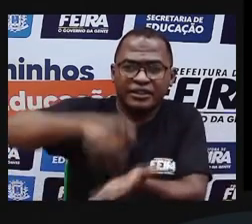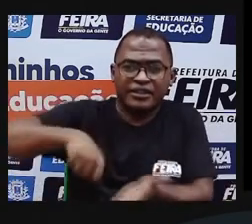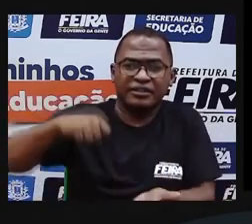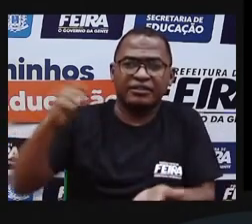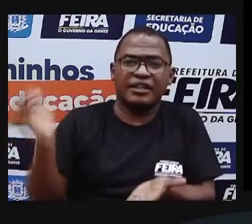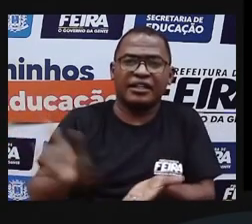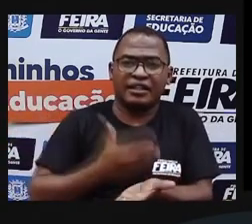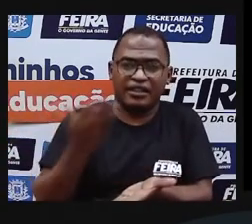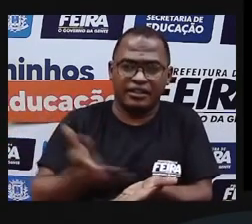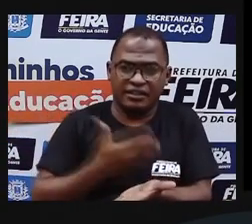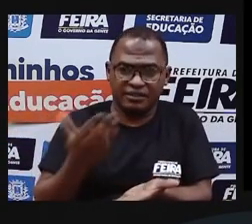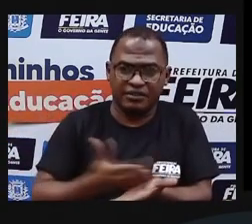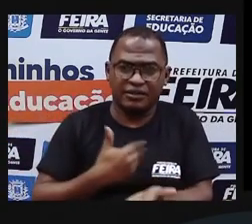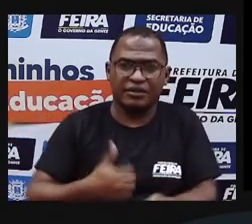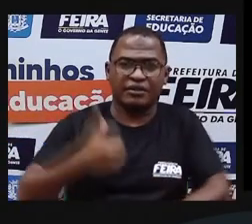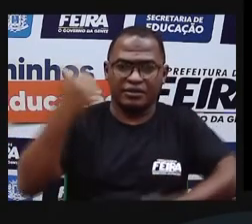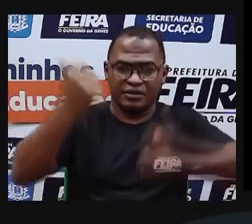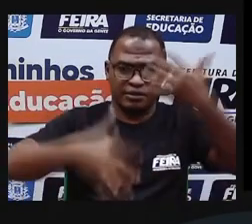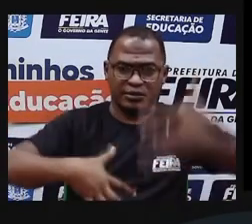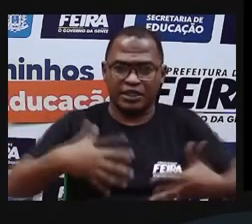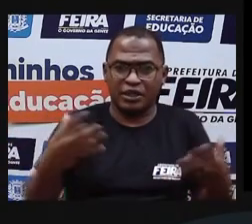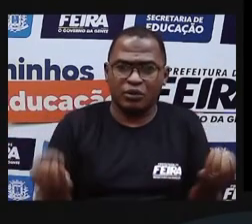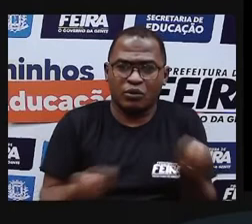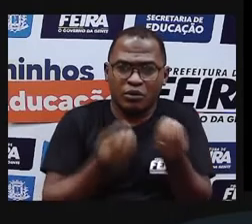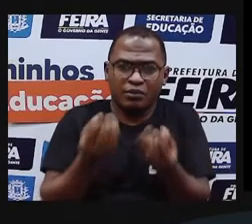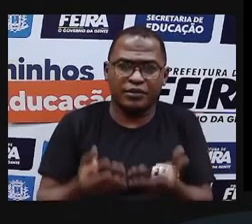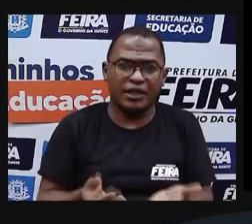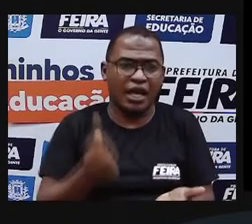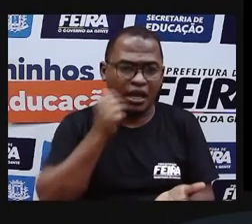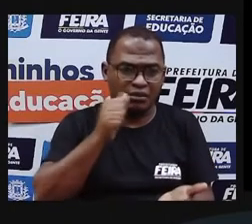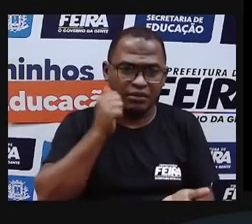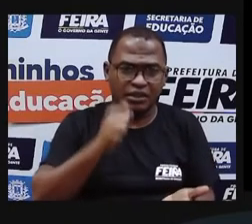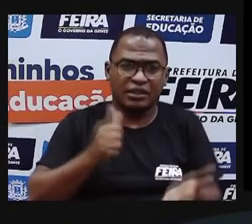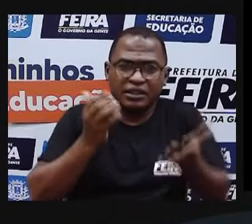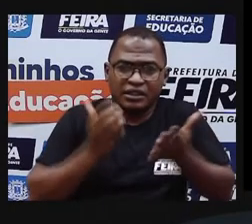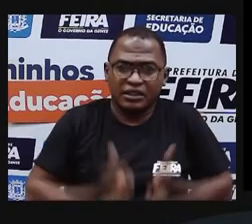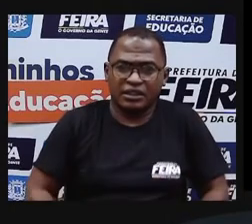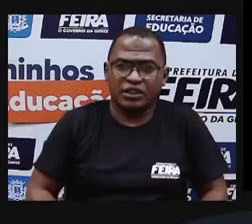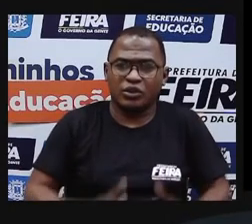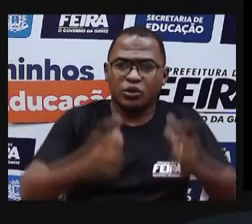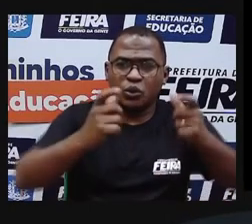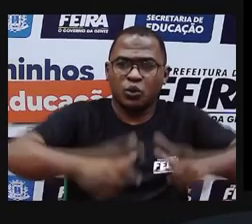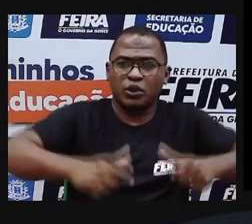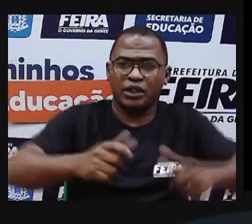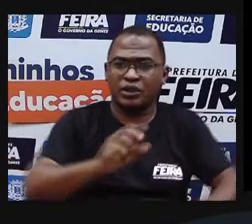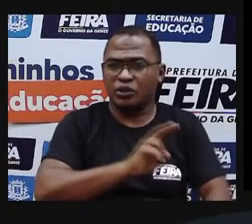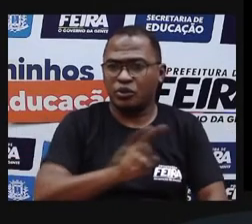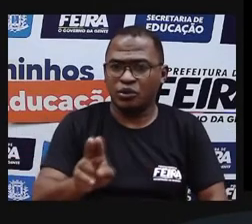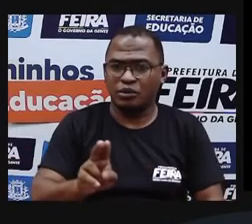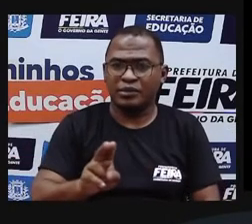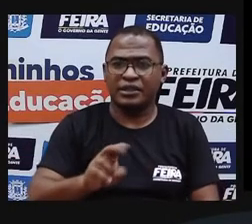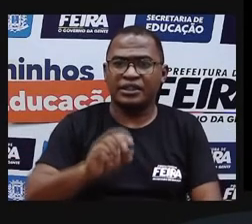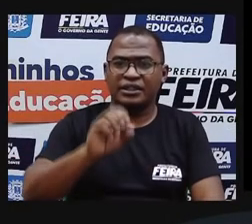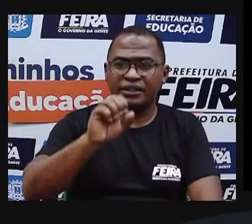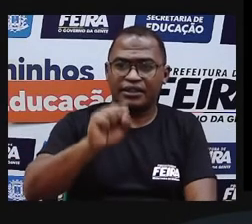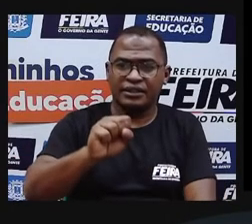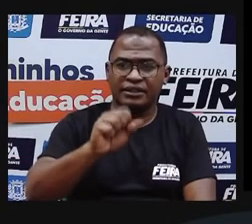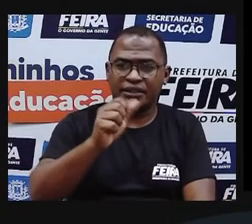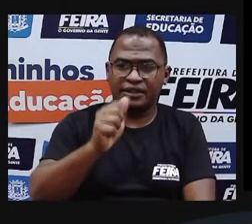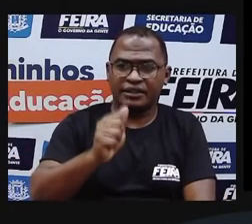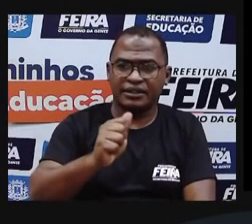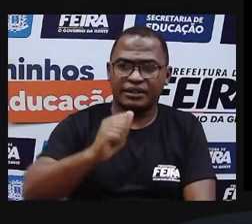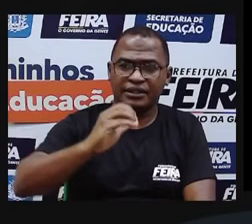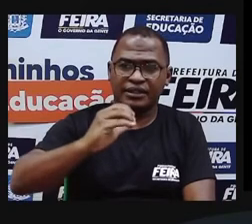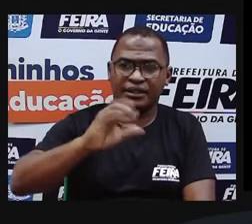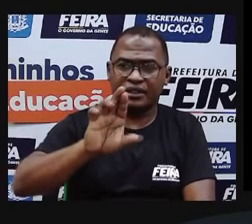Vamos conhecer um pouquinho da origem dela? Carolina Maria de Jesus nasceu em Sacramento, no interior de Minas Gerais, no dia